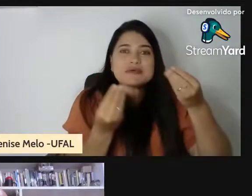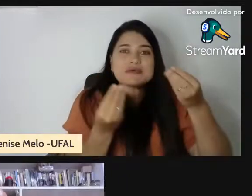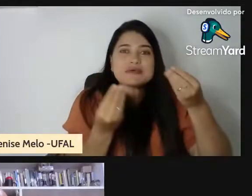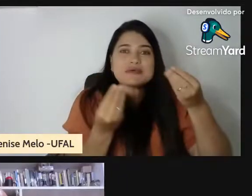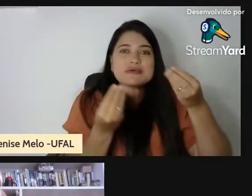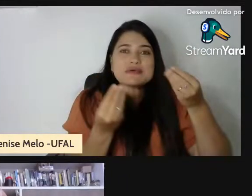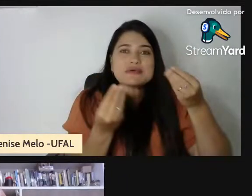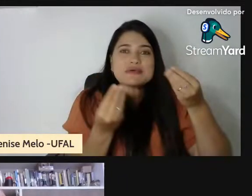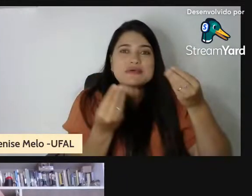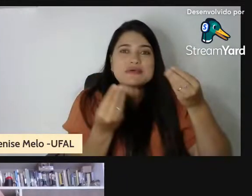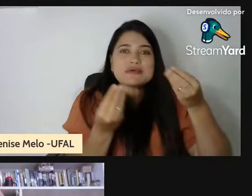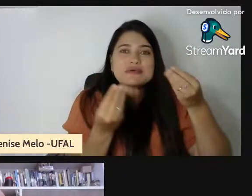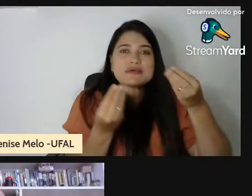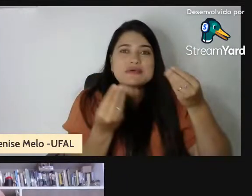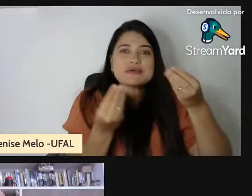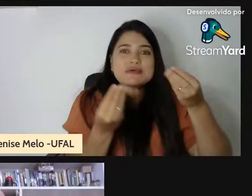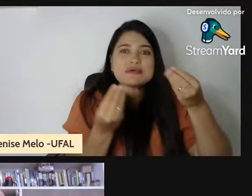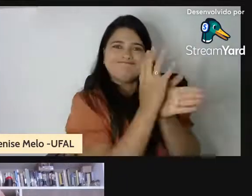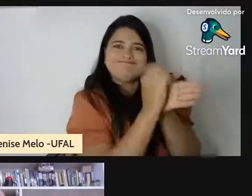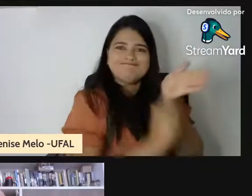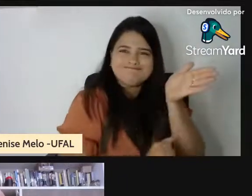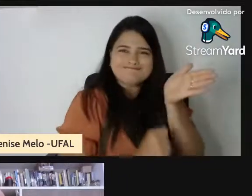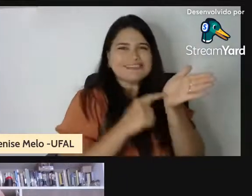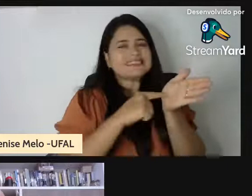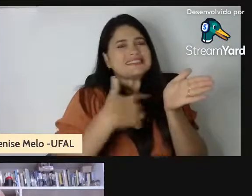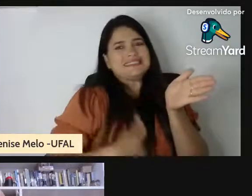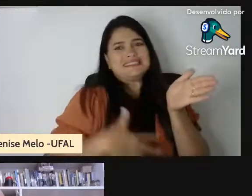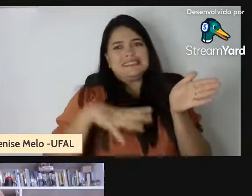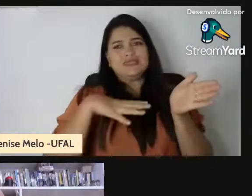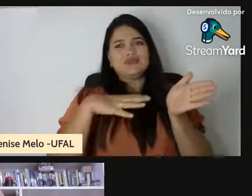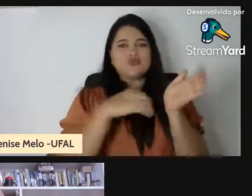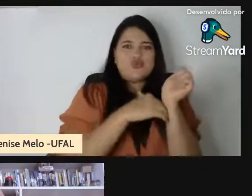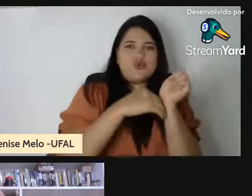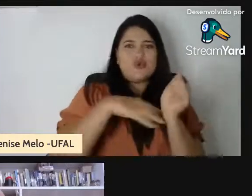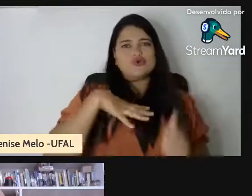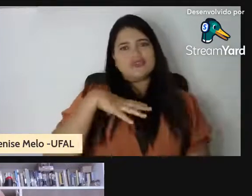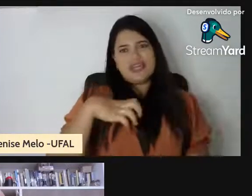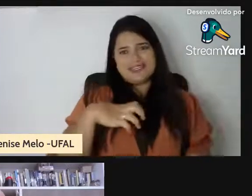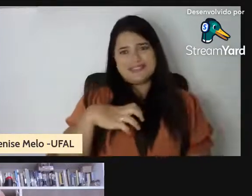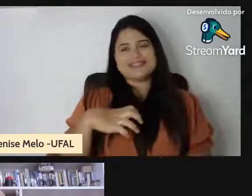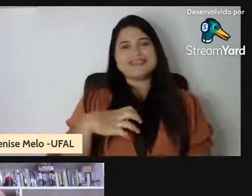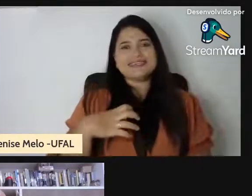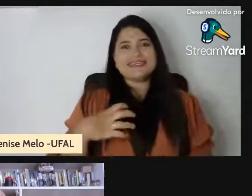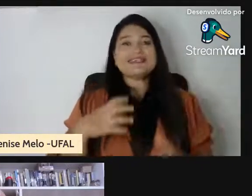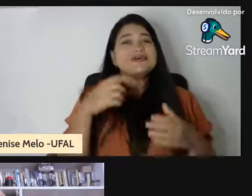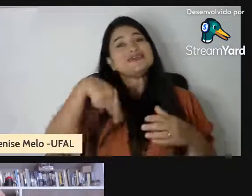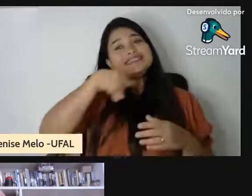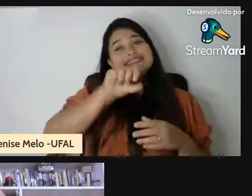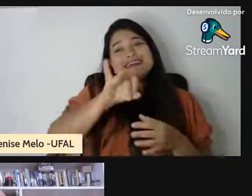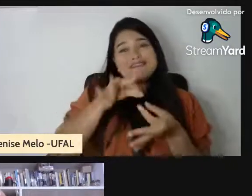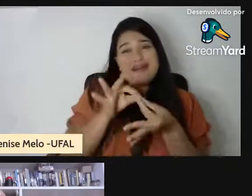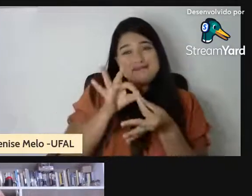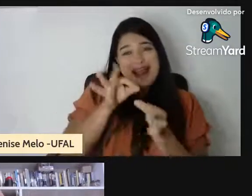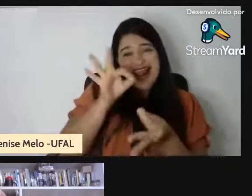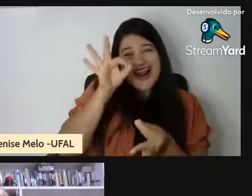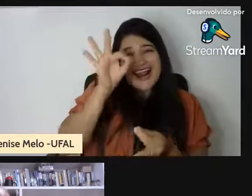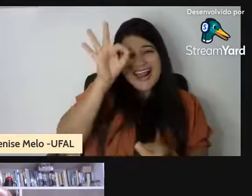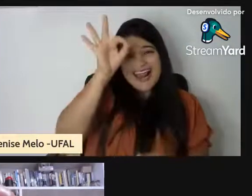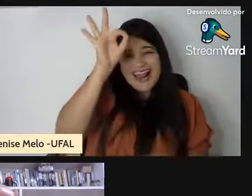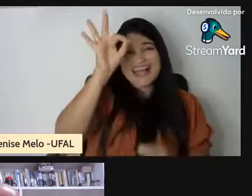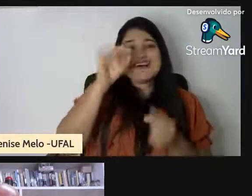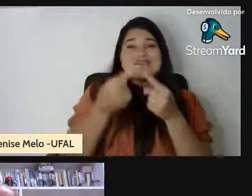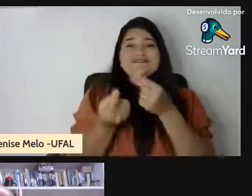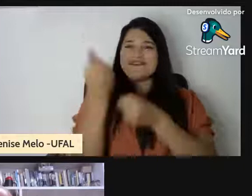da surdez no texto do Código de Ética. Então, se a gente for entrar nisso, a gente vai na tese.